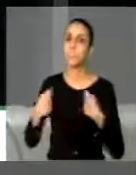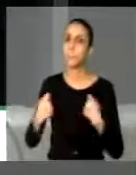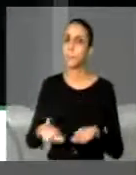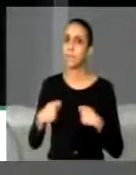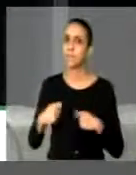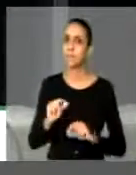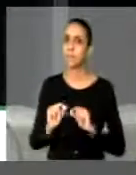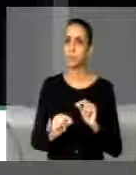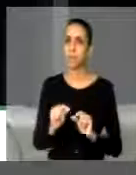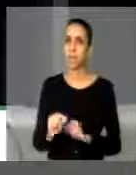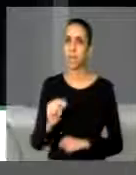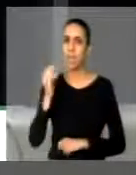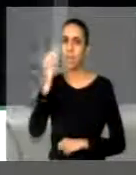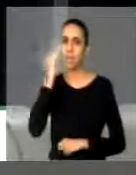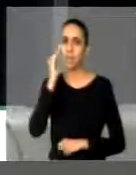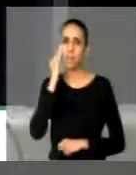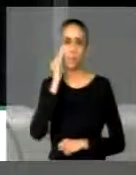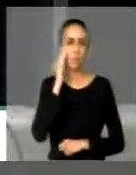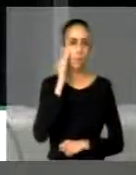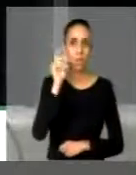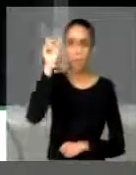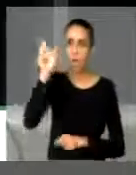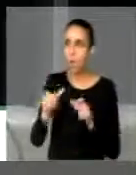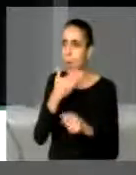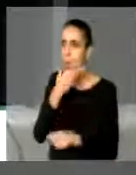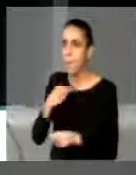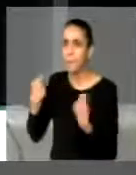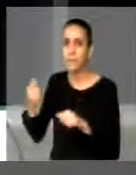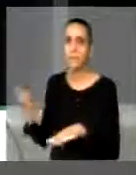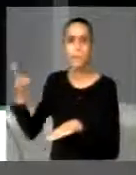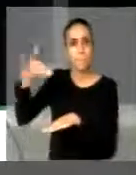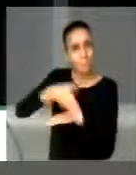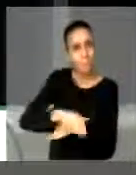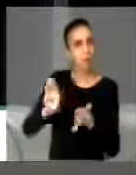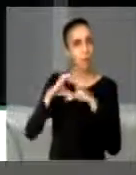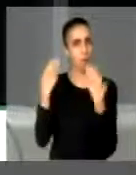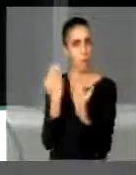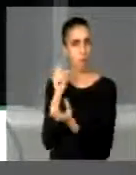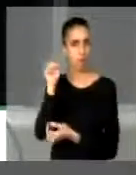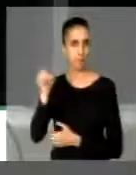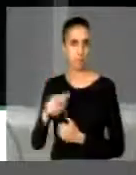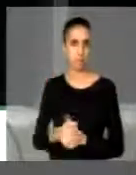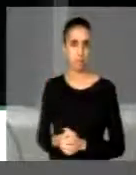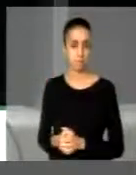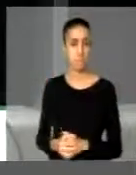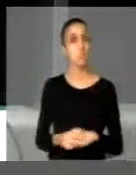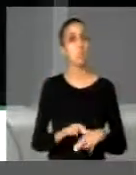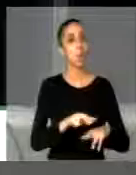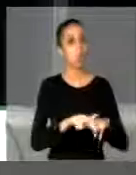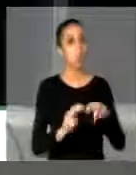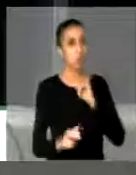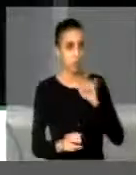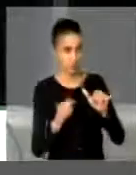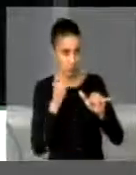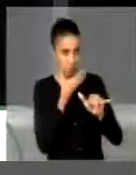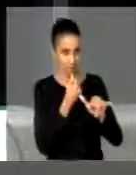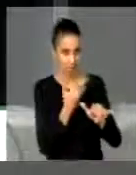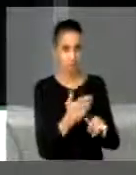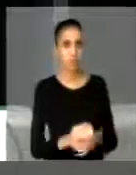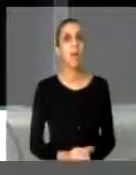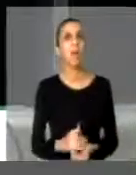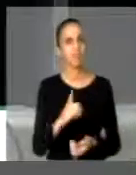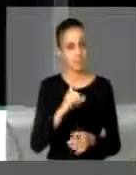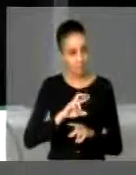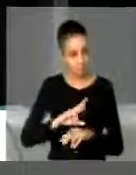de absorver os homens em nossa conferência. Por isso, deputado Edson, haverá